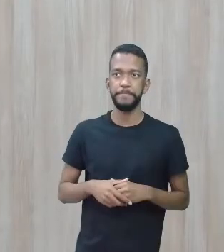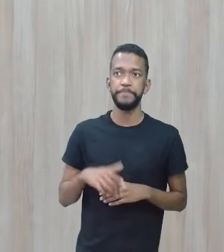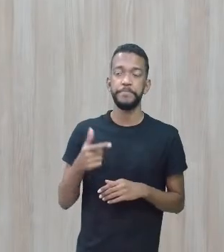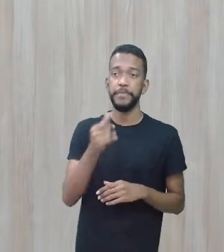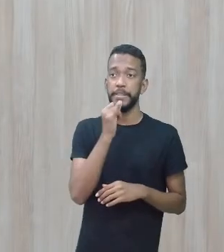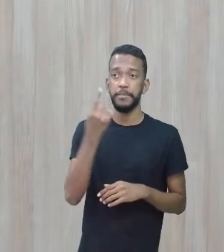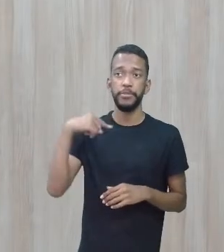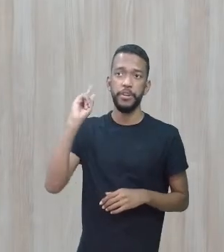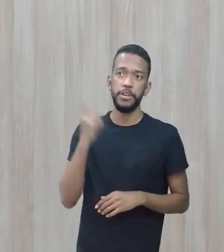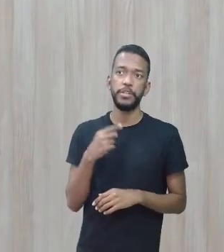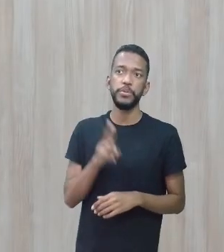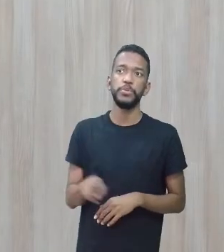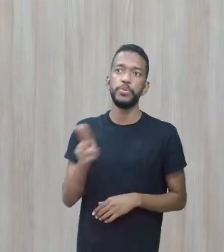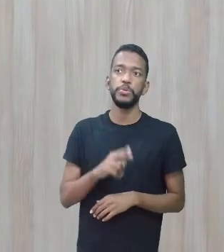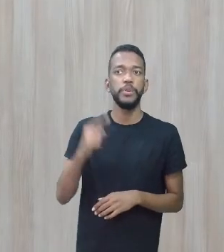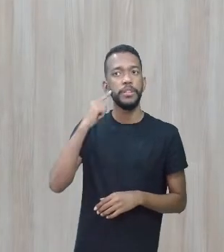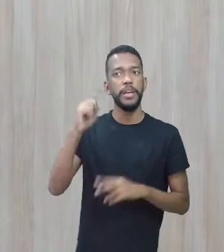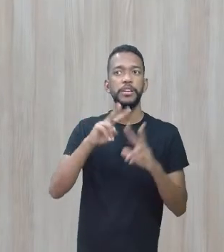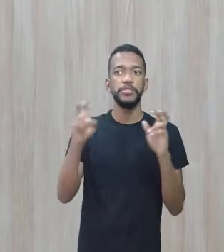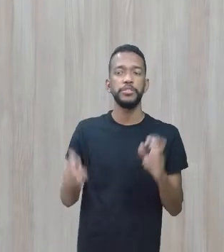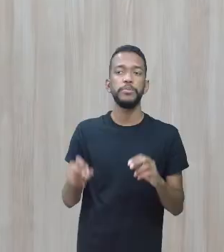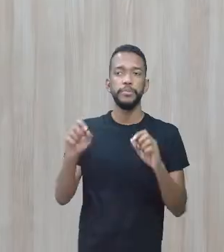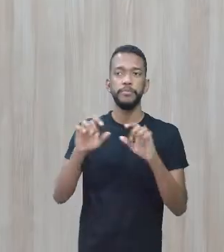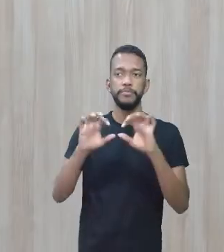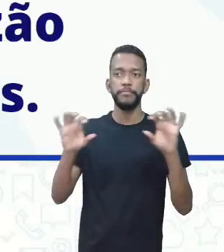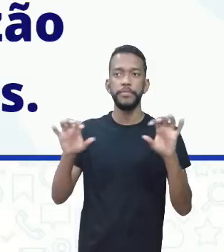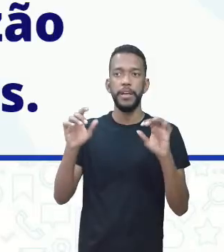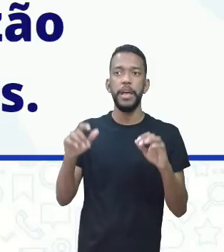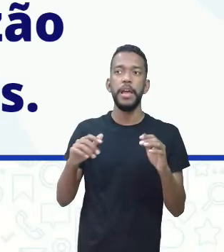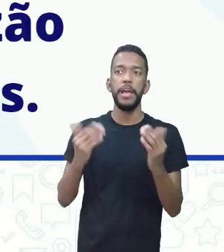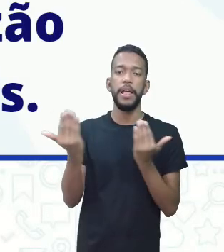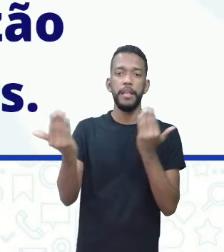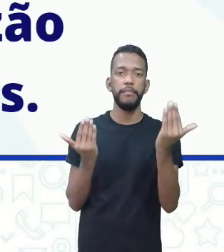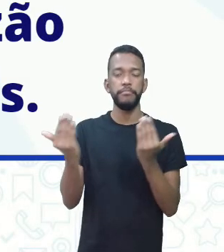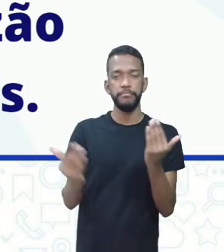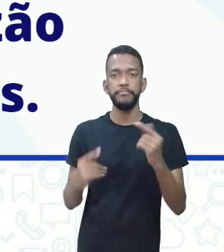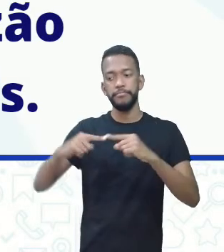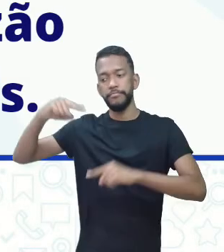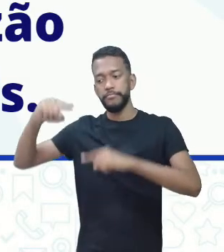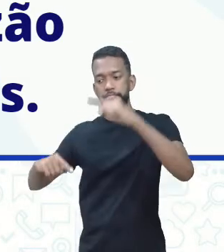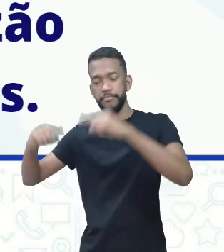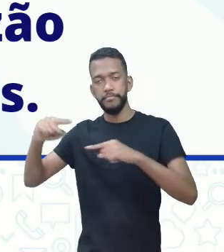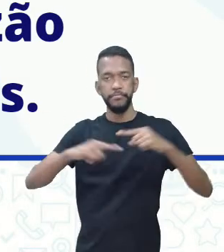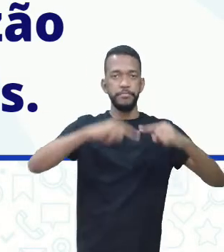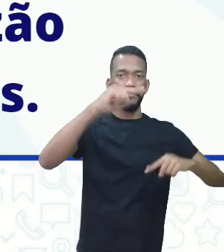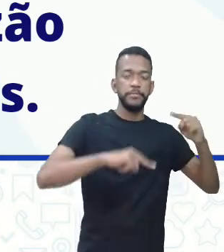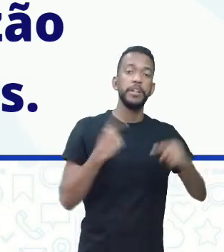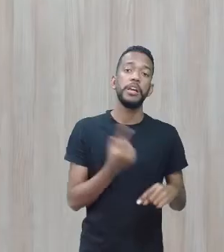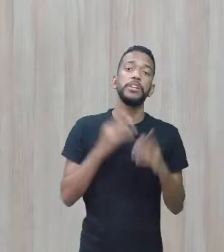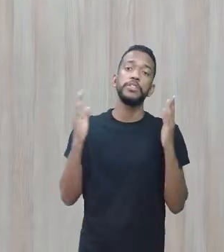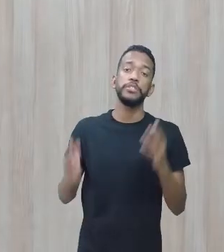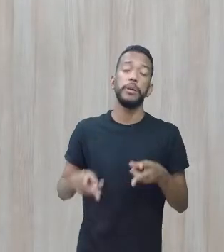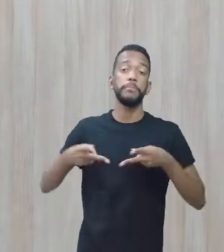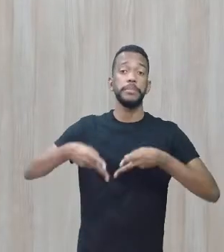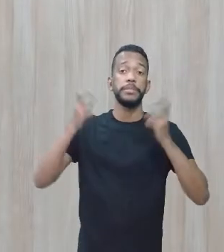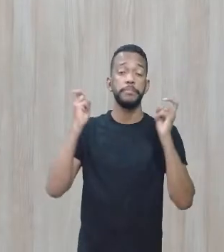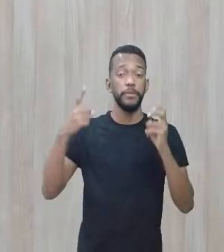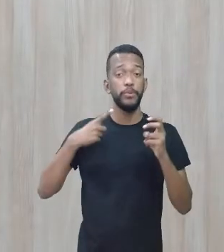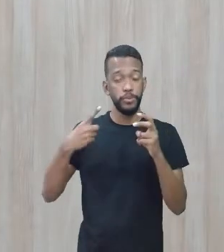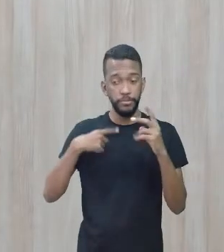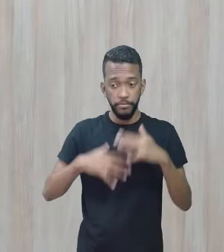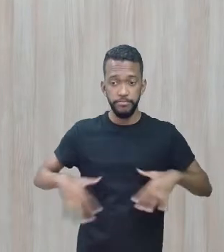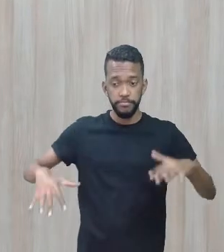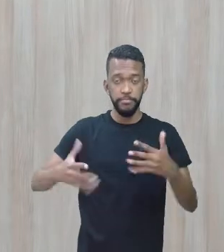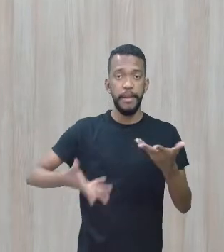No exemplo anterior, a gente usou a ideia da fração que representa a razão entre grandezas. Então, a gente percebeu que essa relação ela